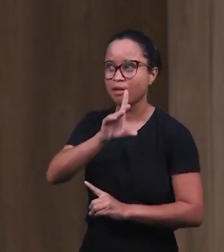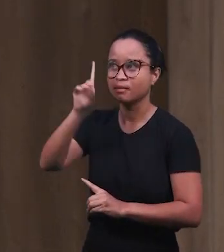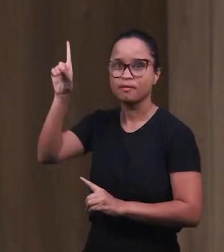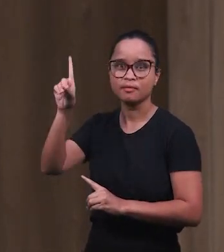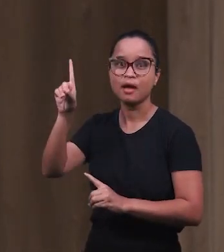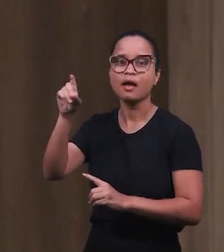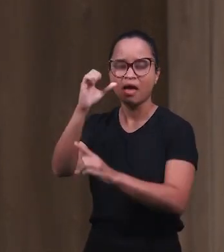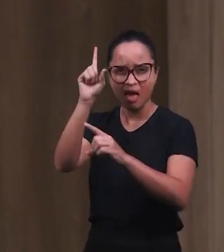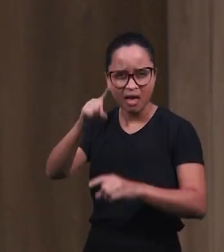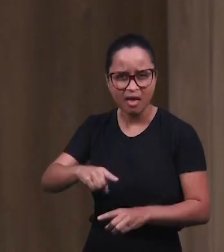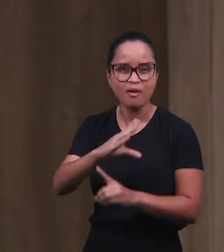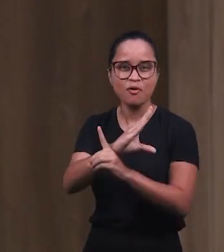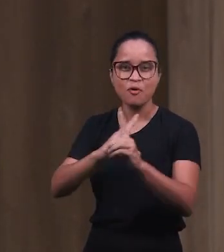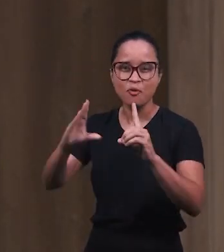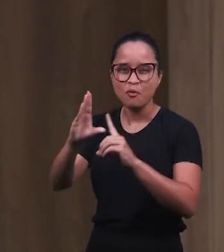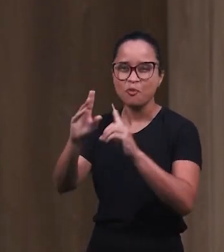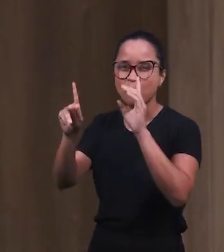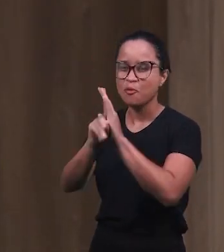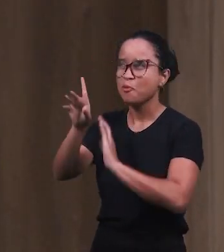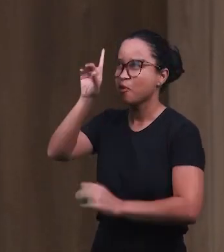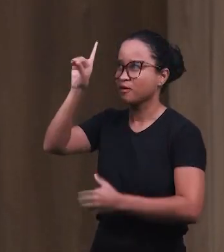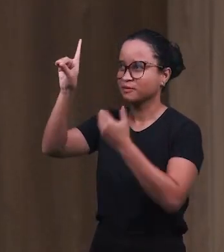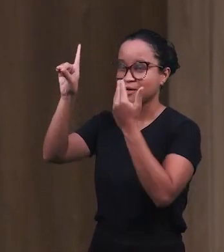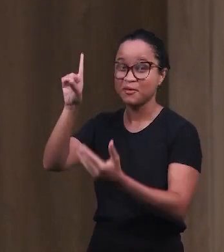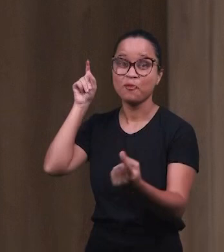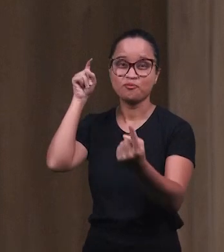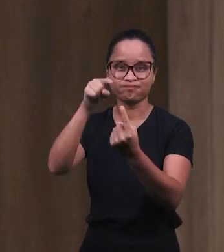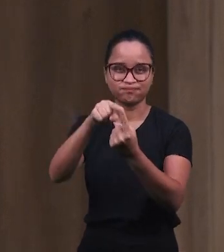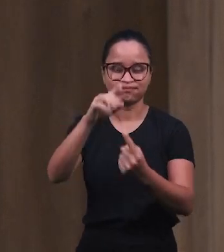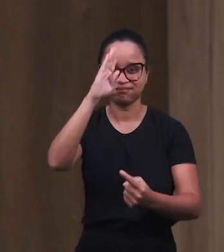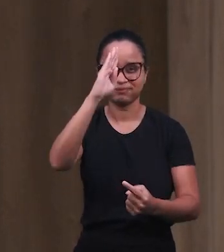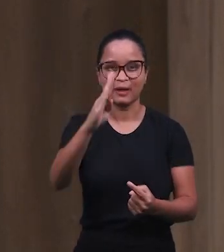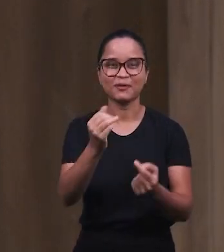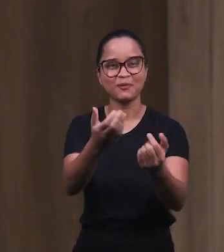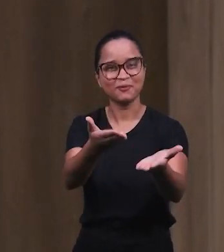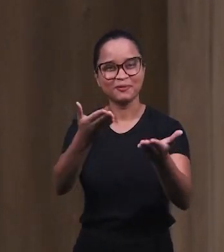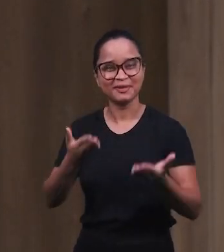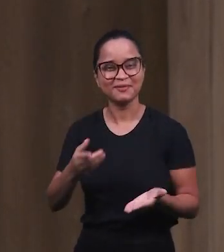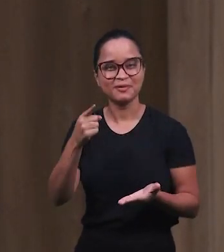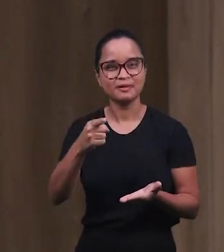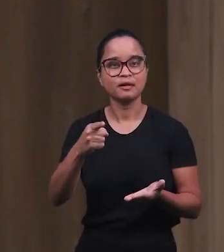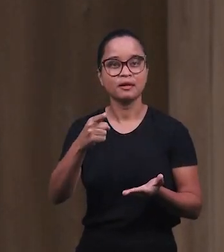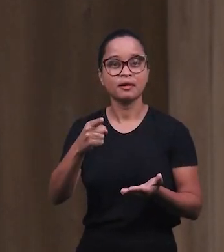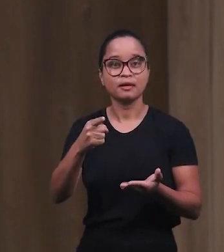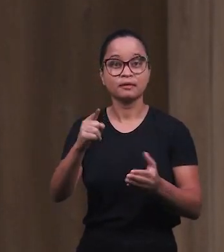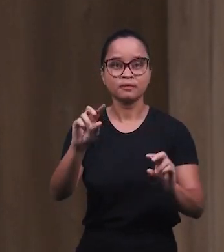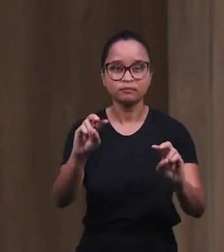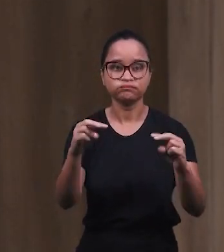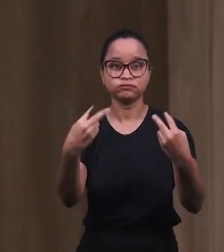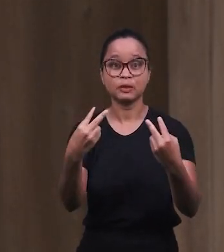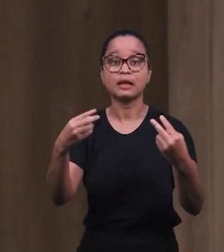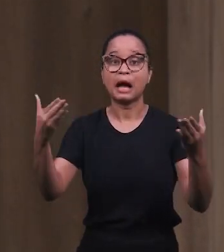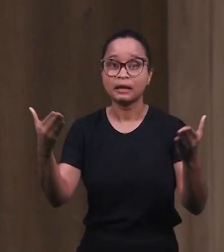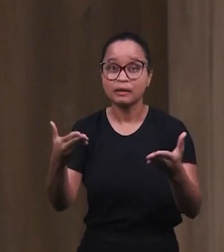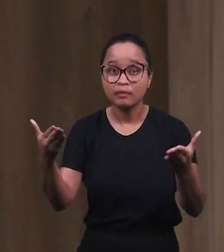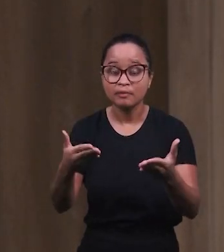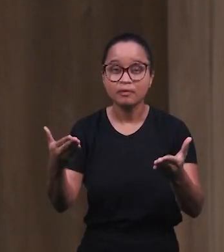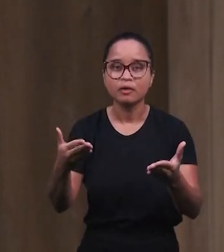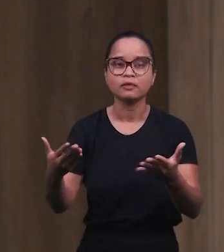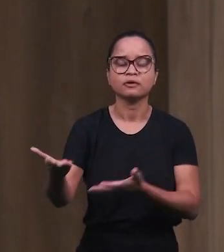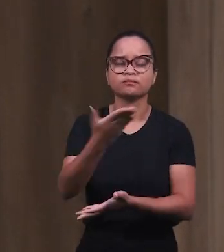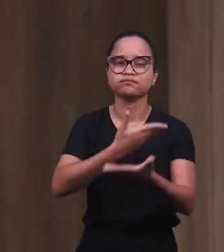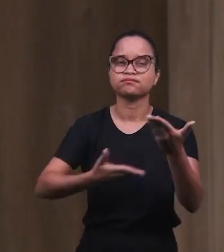Deus. É isso mesmo, nós vamos cultuar a Deus. Esse é o objetivo, e eu quero te convidar a continuar ligado conosco aqui no canal,